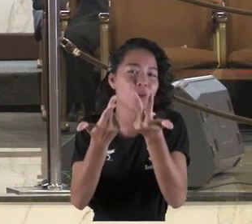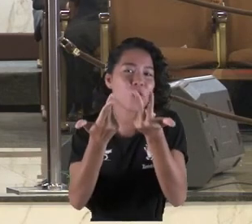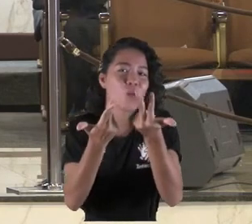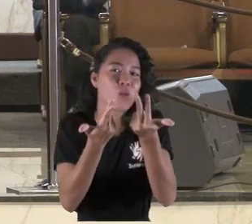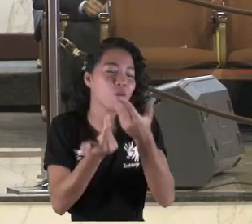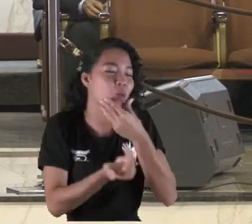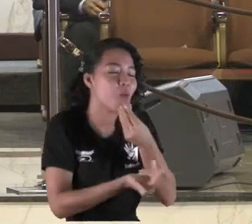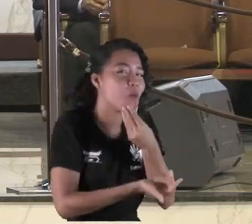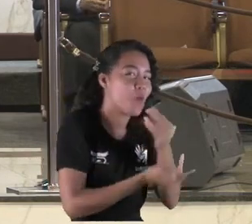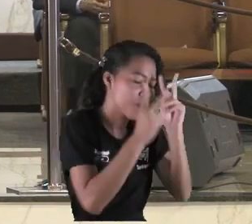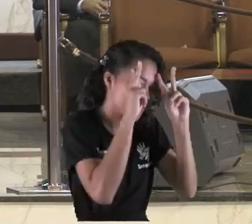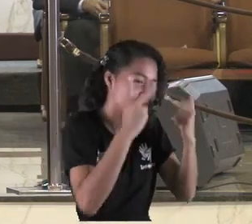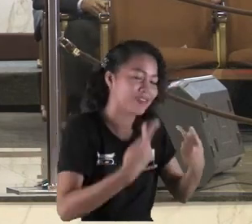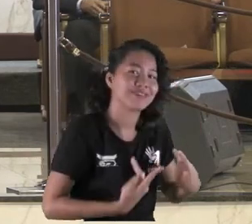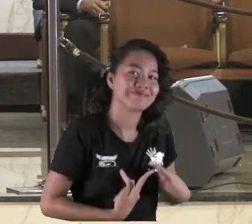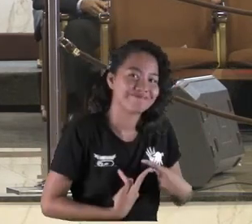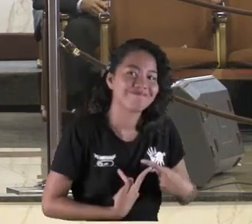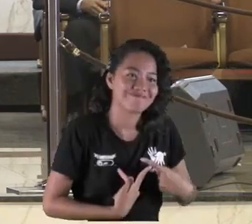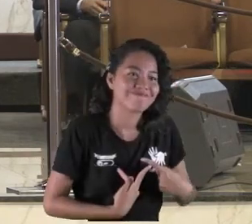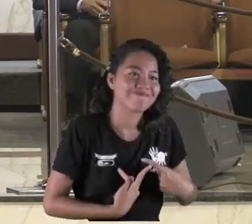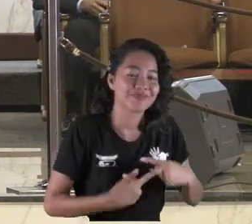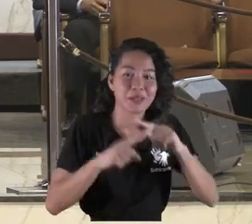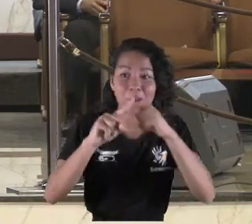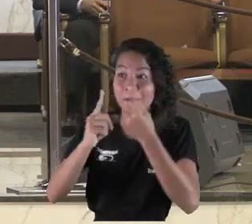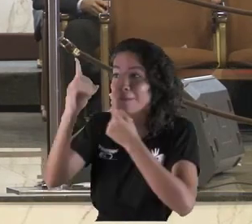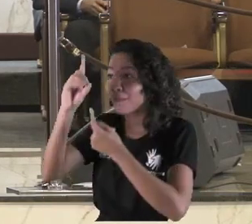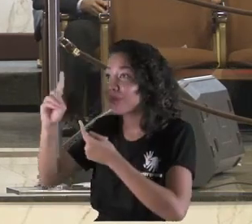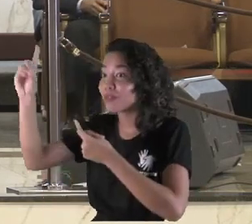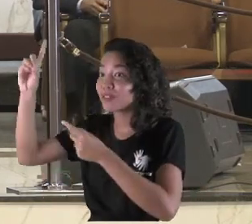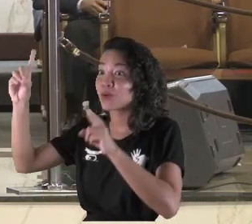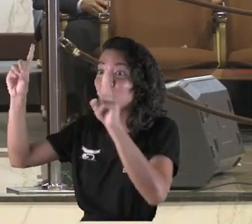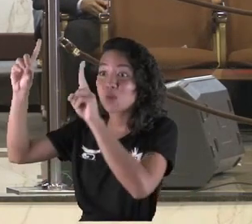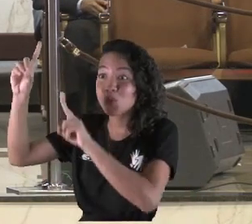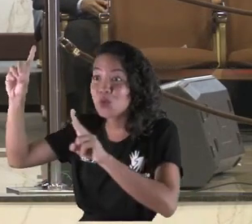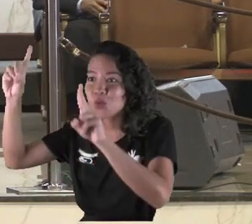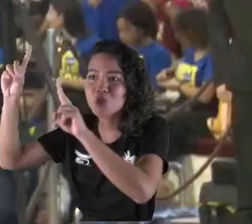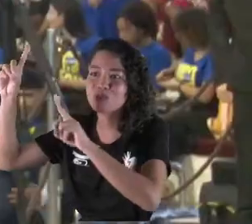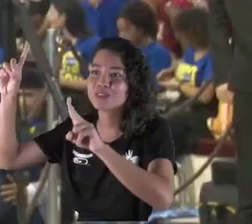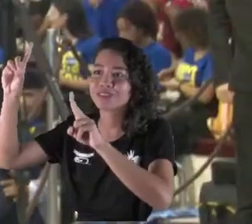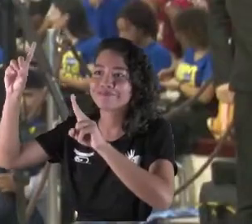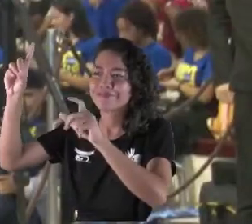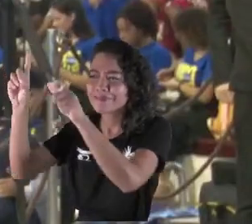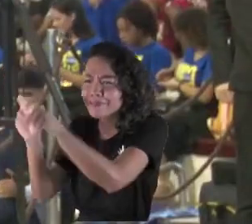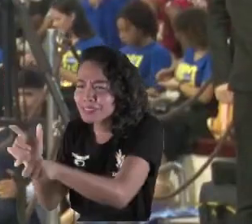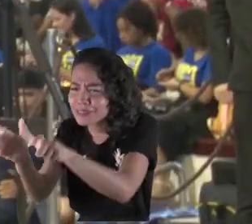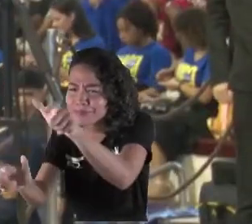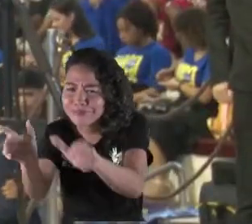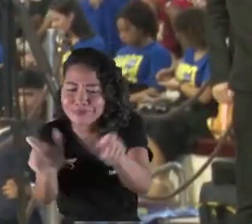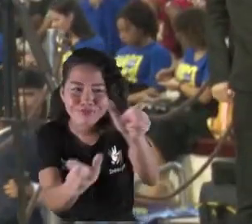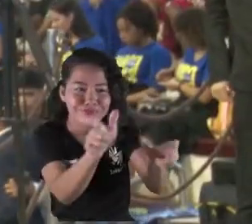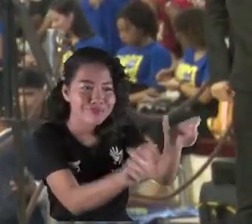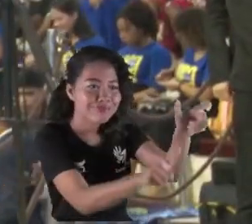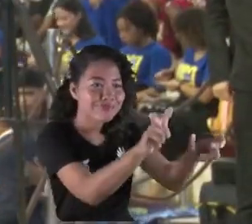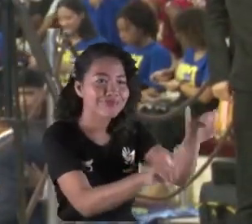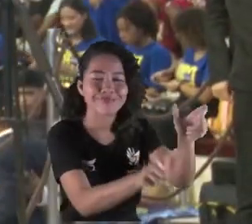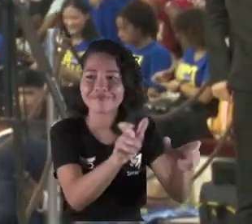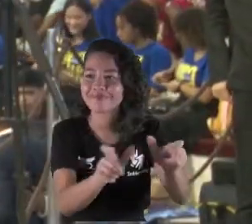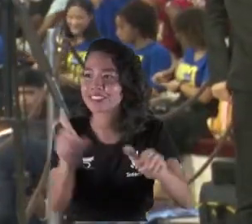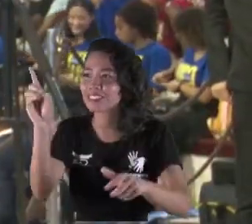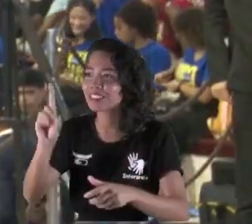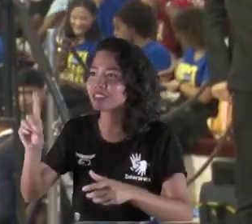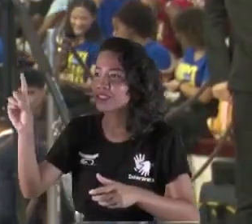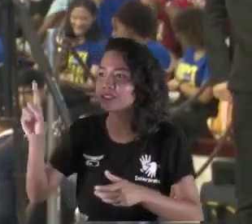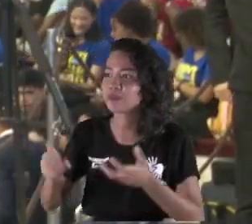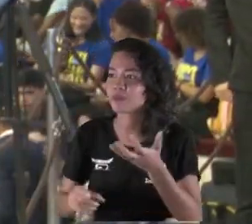restringe um nome e diz: aqui você não compra, porque o teu nome está sujo. Deus olha para quem tem o nome sujo e fala: eu vou usar a